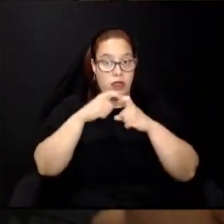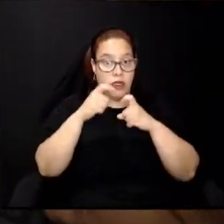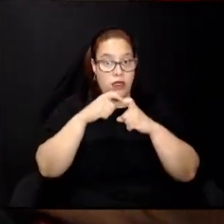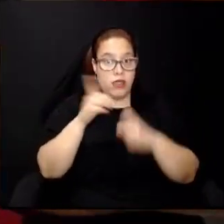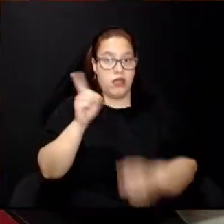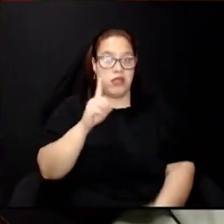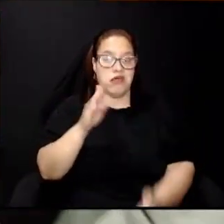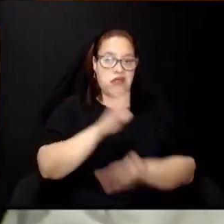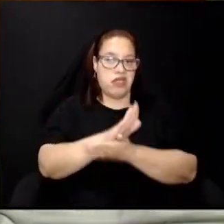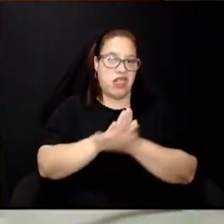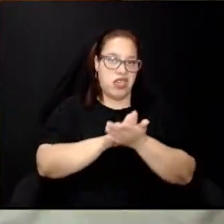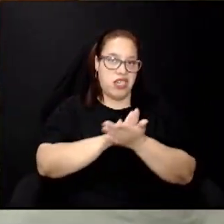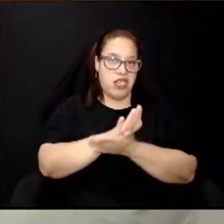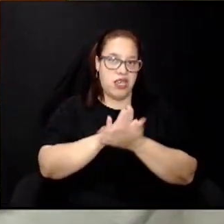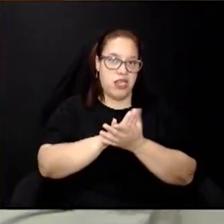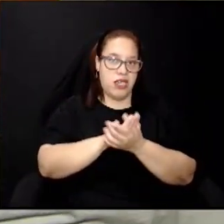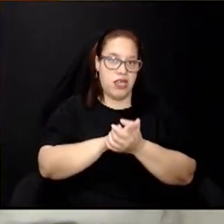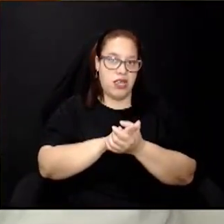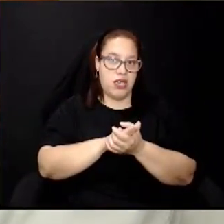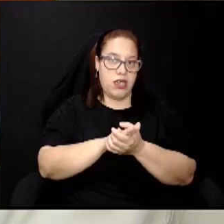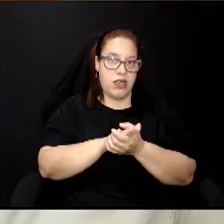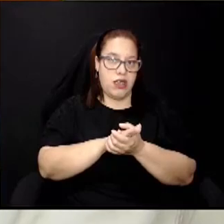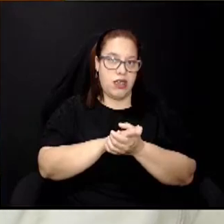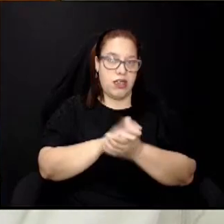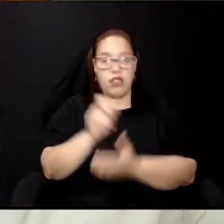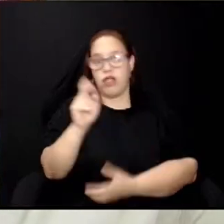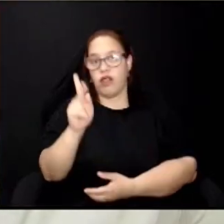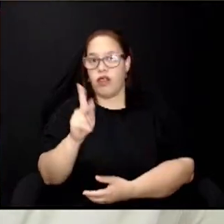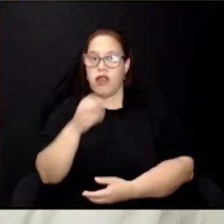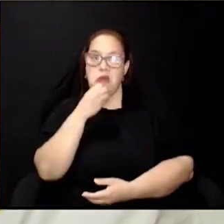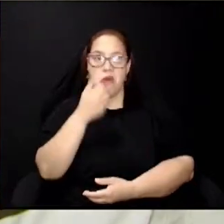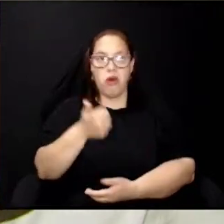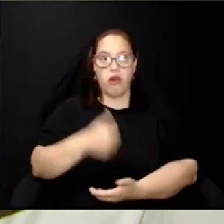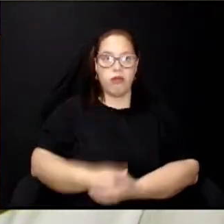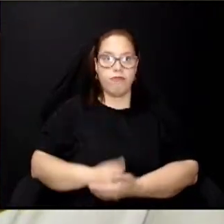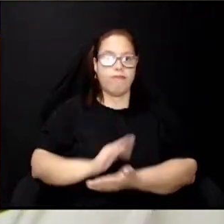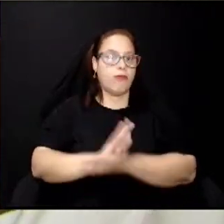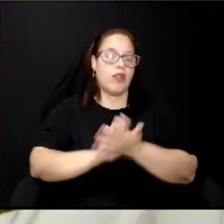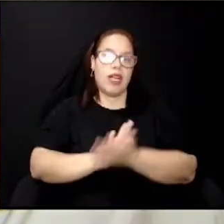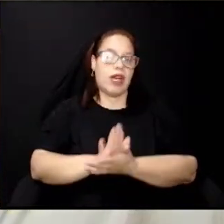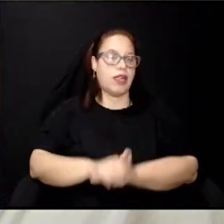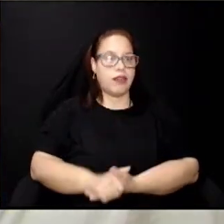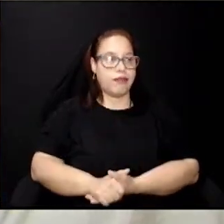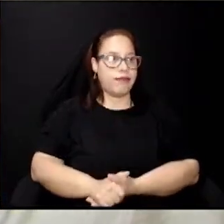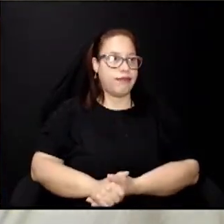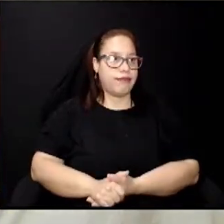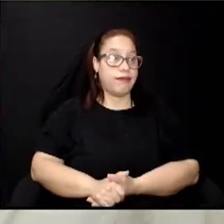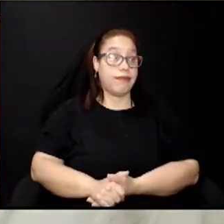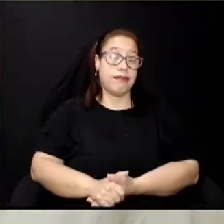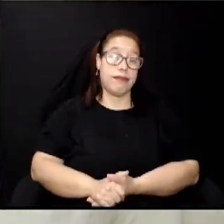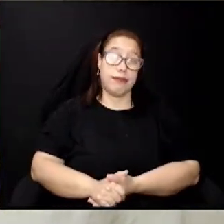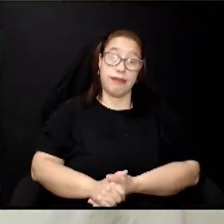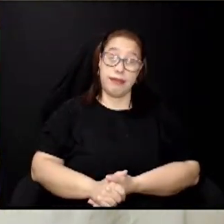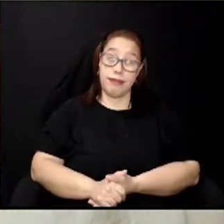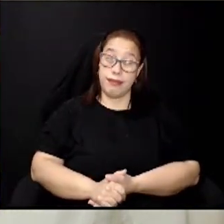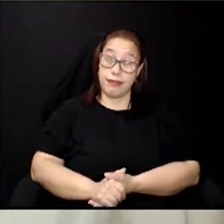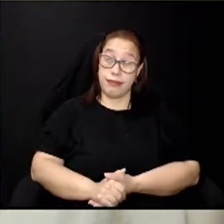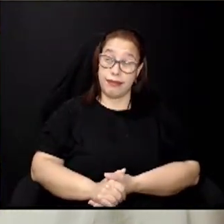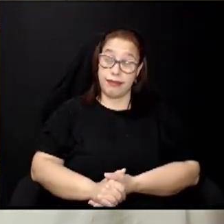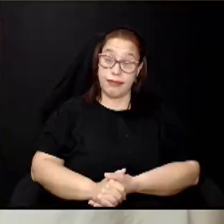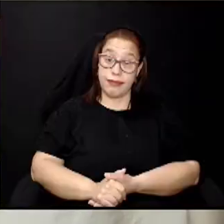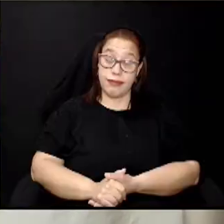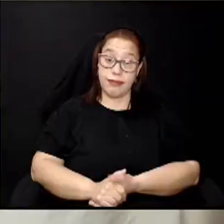nada, você fala, ai, tá bom, ai que bom, não tem nada mesmo, né? Então, por isso que eu acho